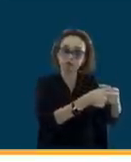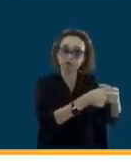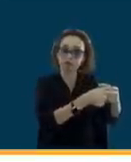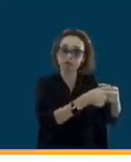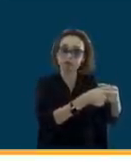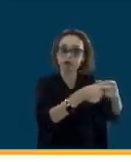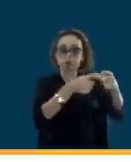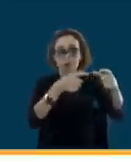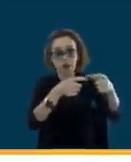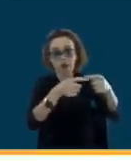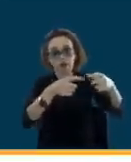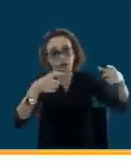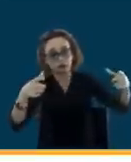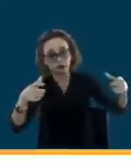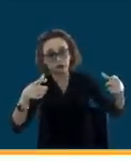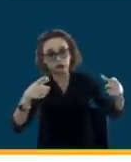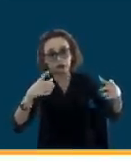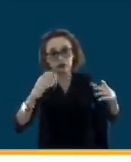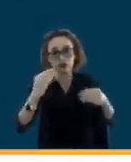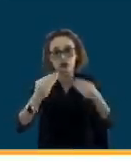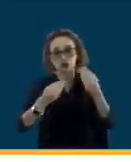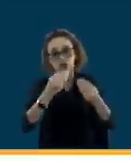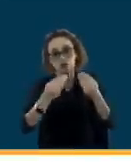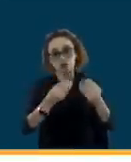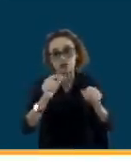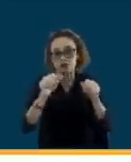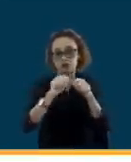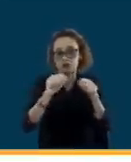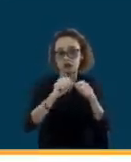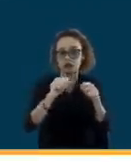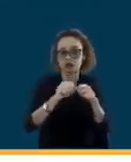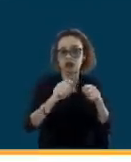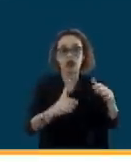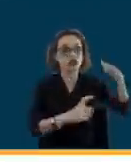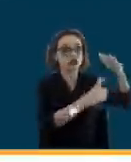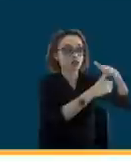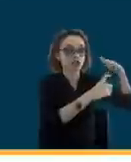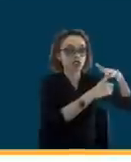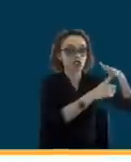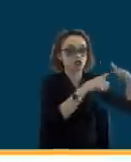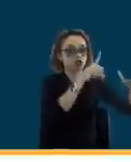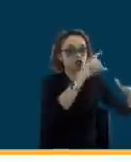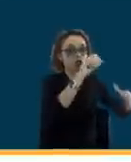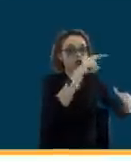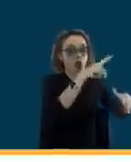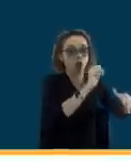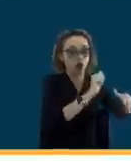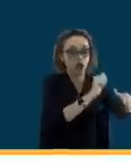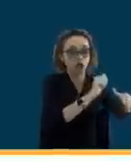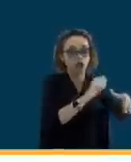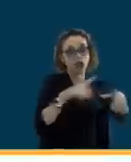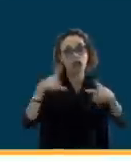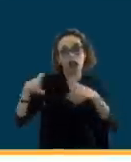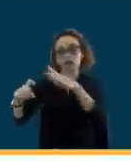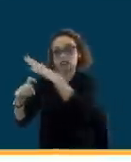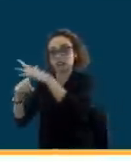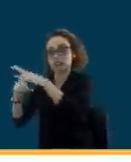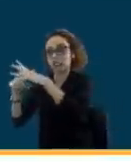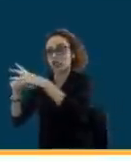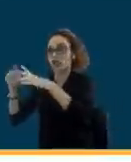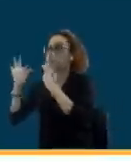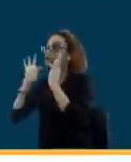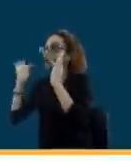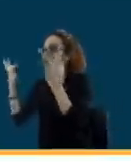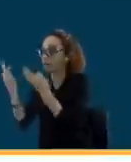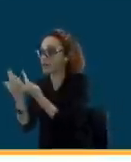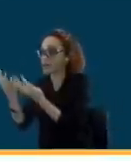de maior porte, né? O circo de lona, circo que não demanda lona, que é mais uma família que se reúne numa